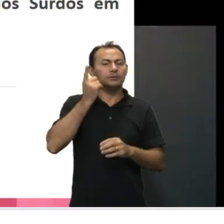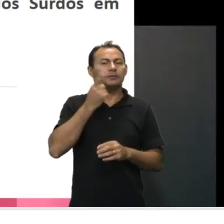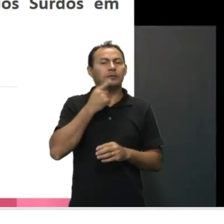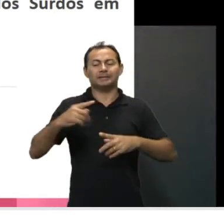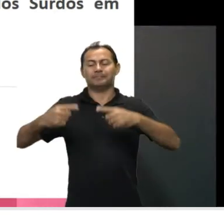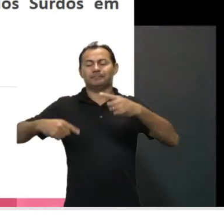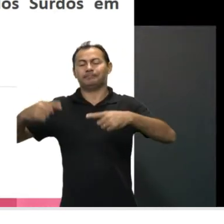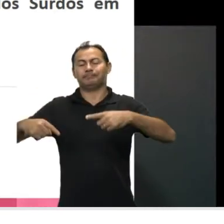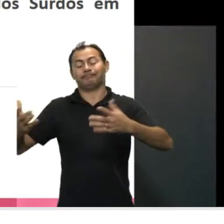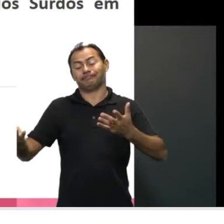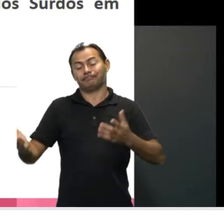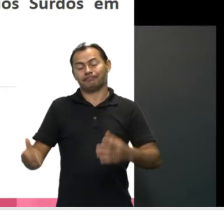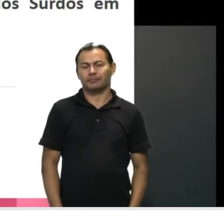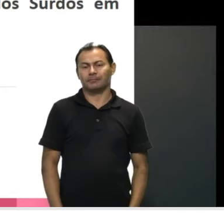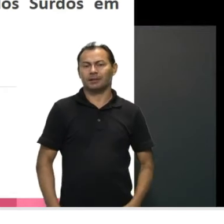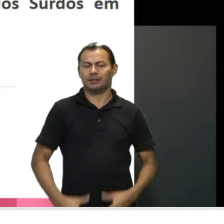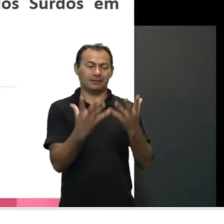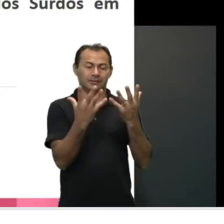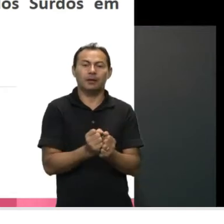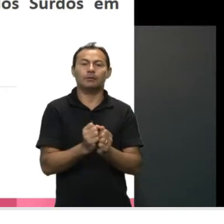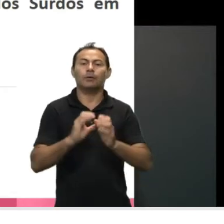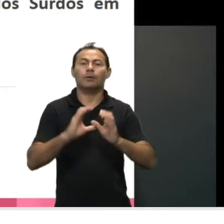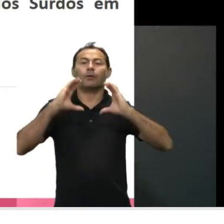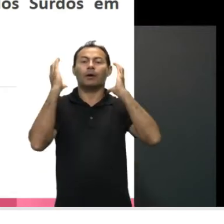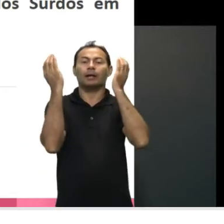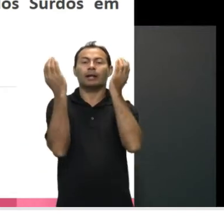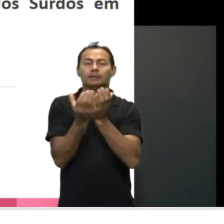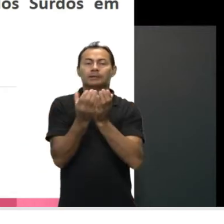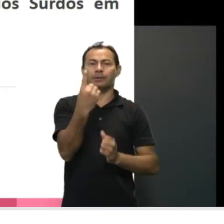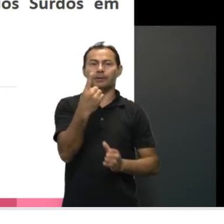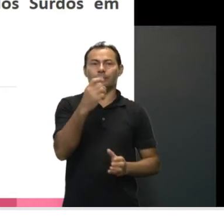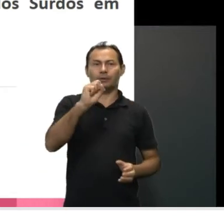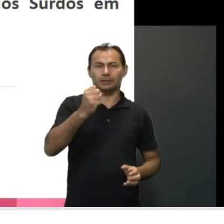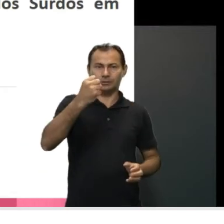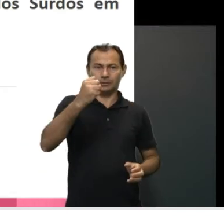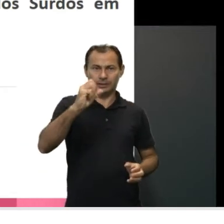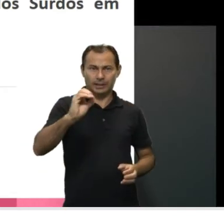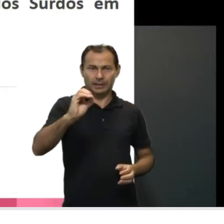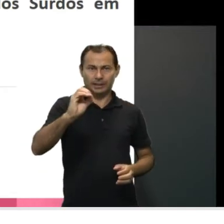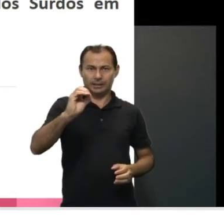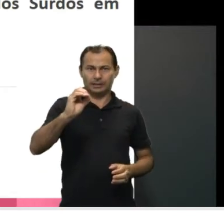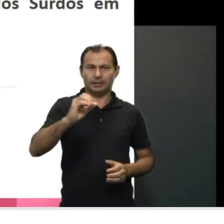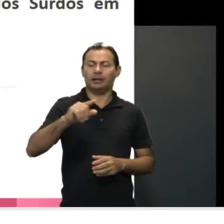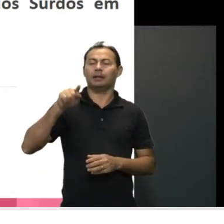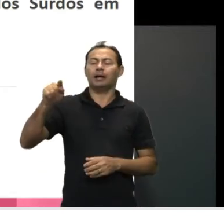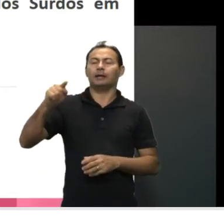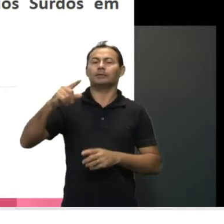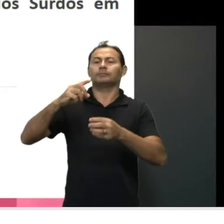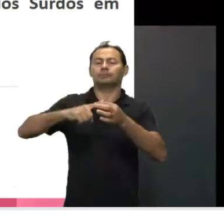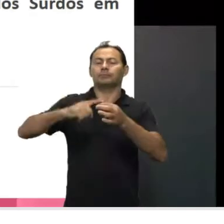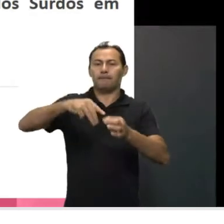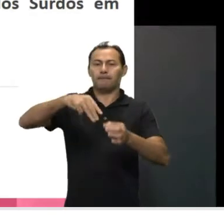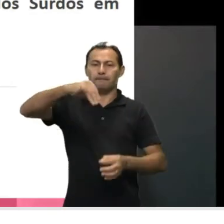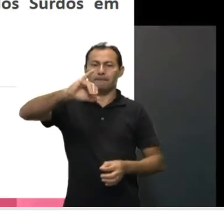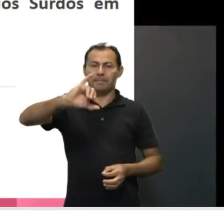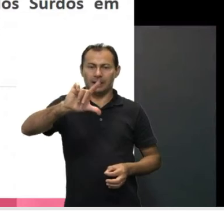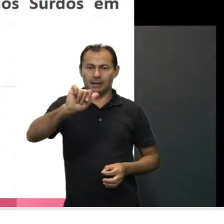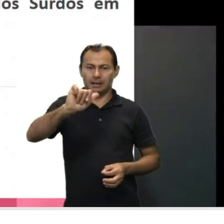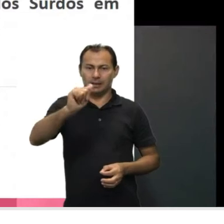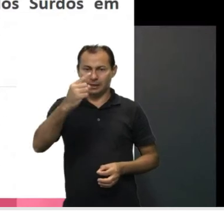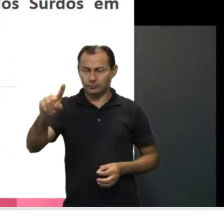de 1880 em Milão, a gente vai ver que os surdos eles não